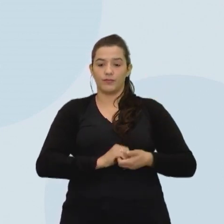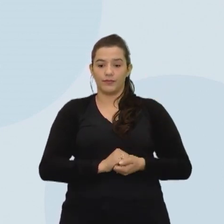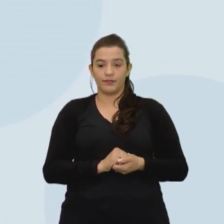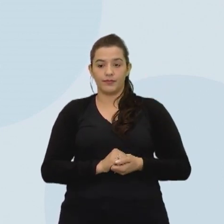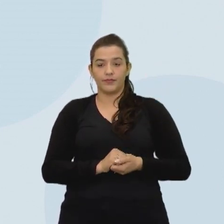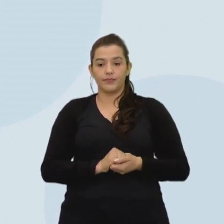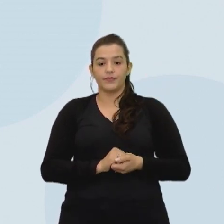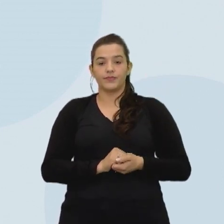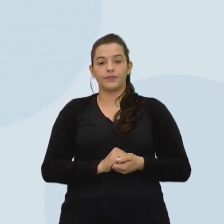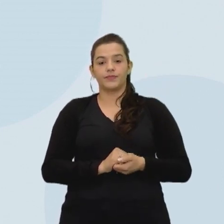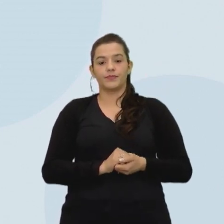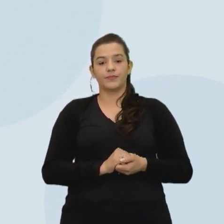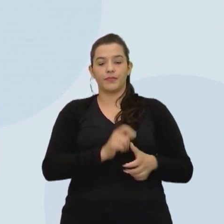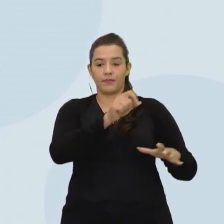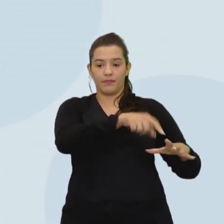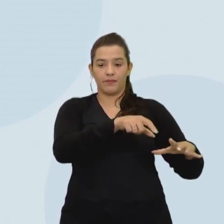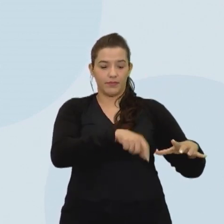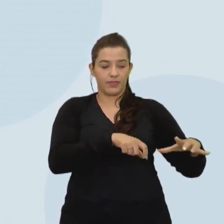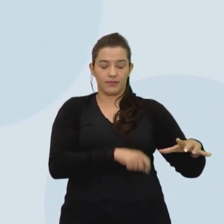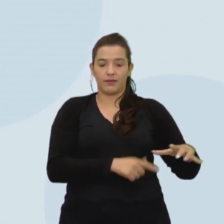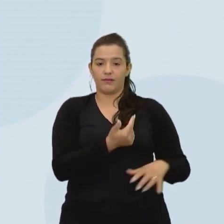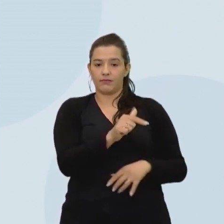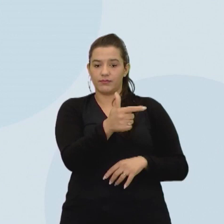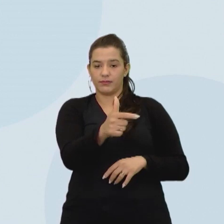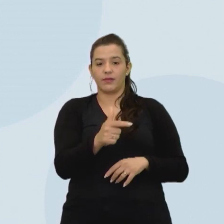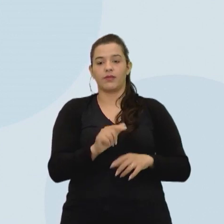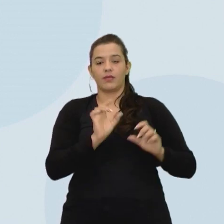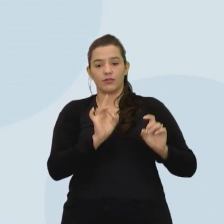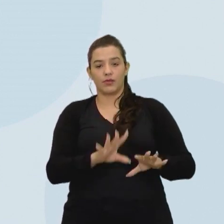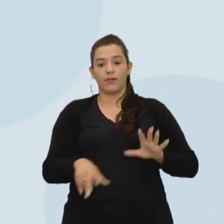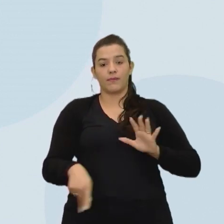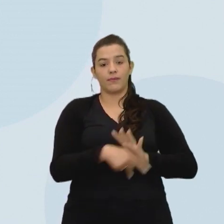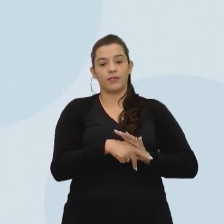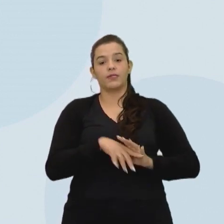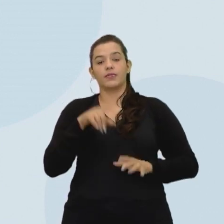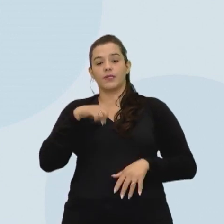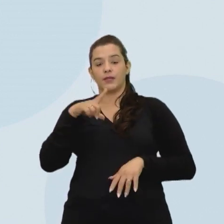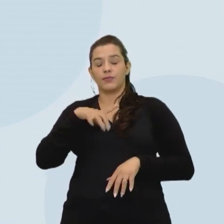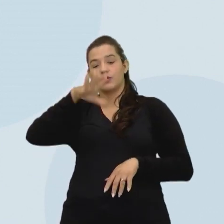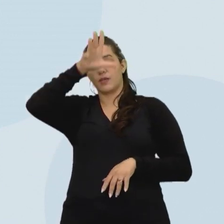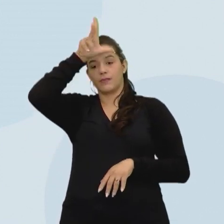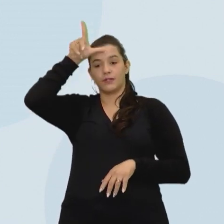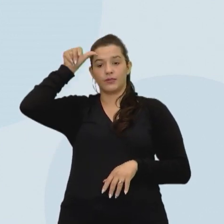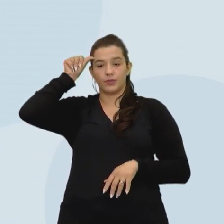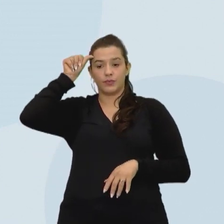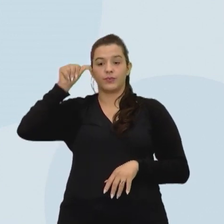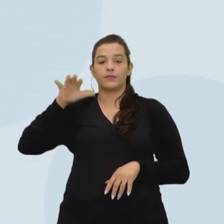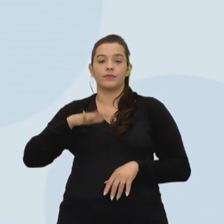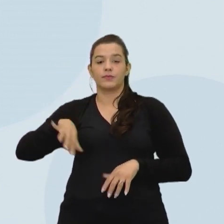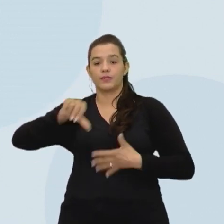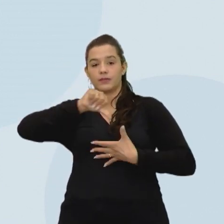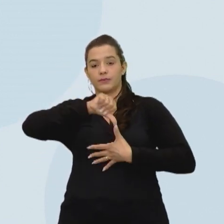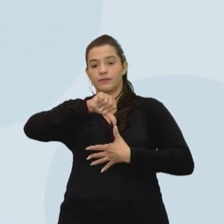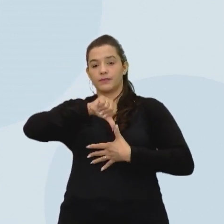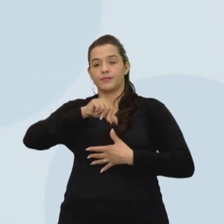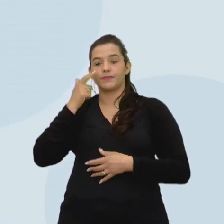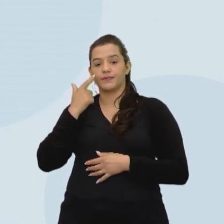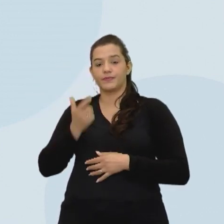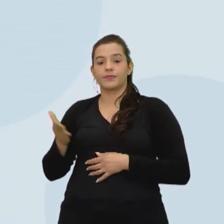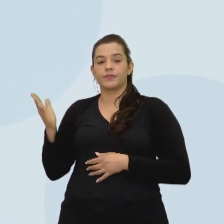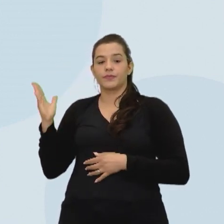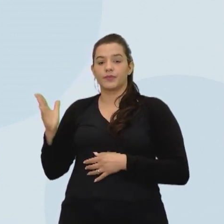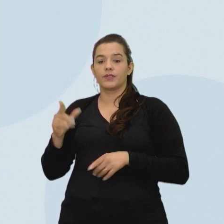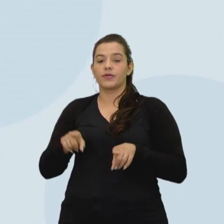né? Então a gente observa que da mesma forma nós temos aqui a floresta amazônica, né, na região da América do Sul, nós